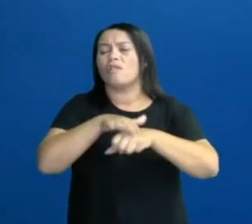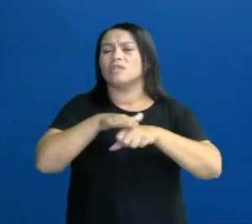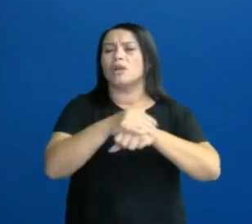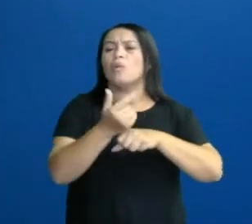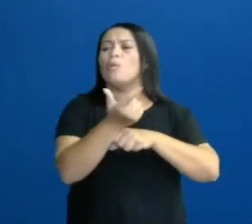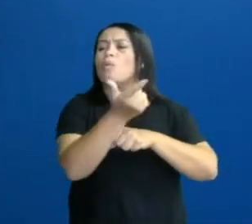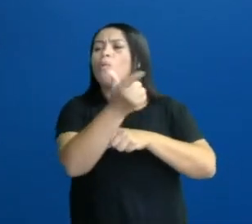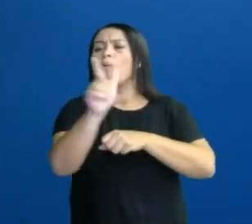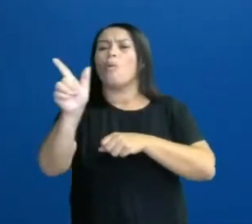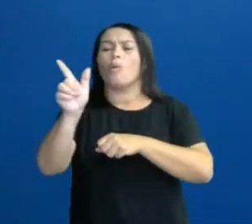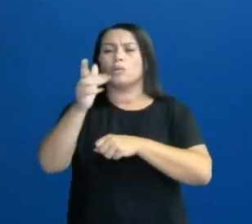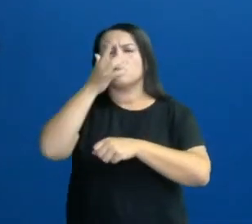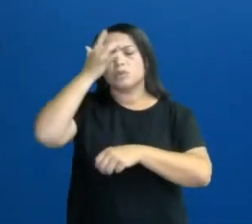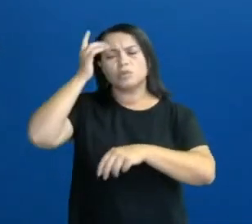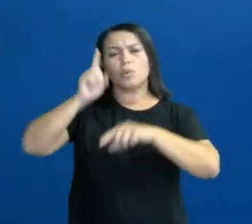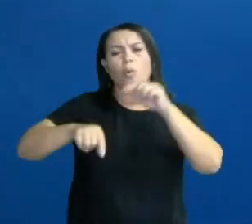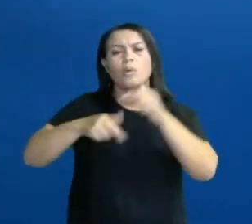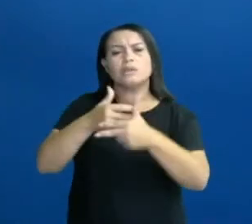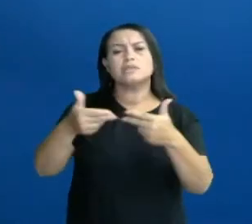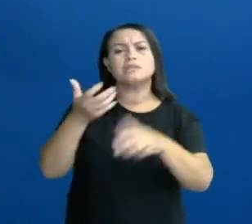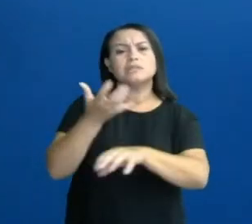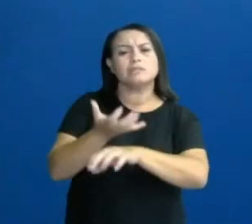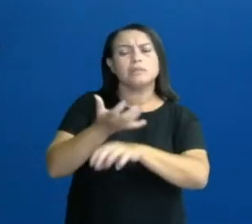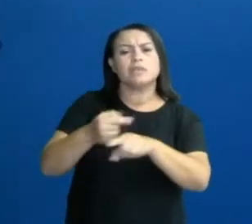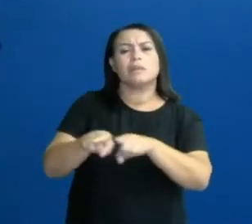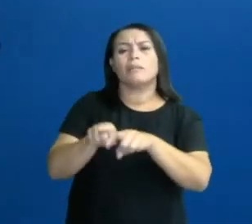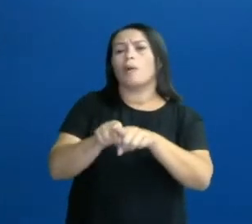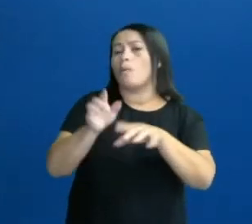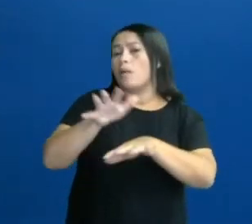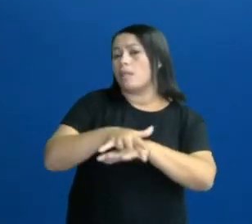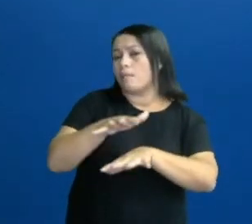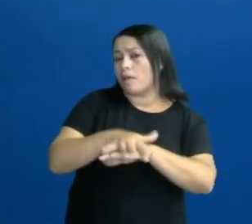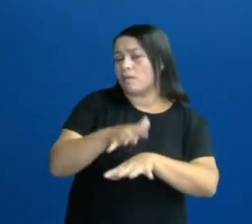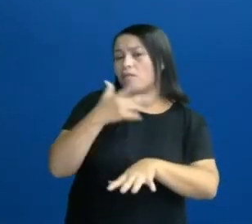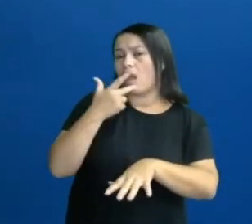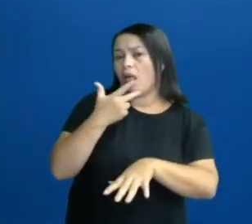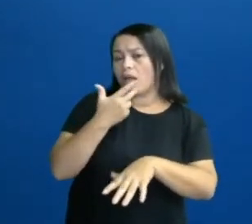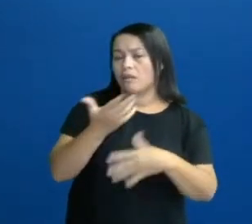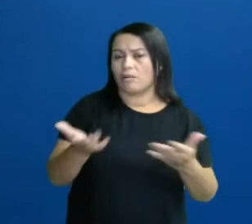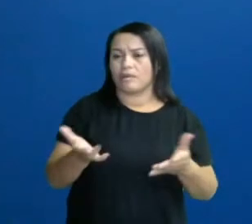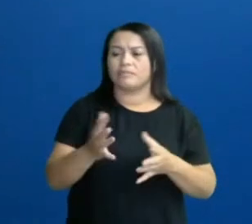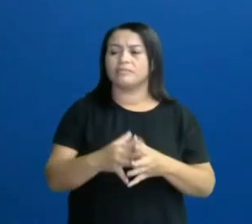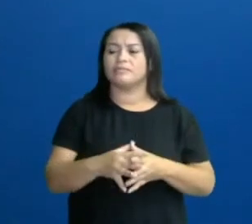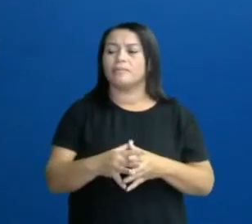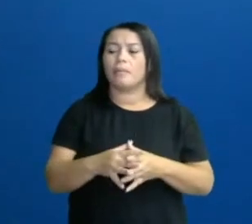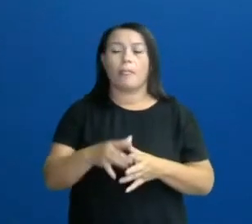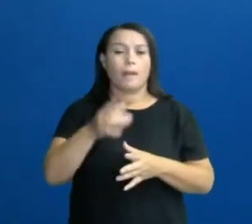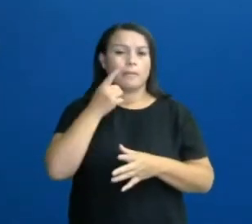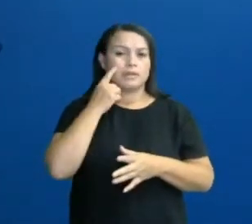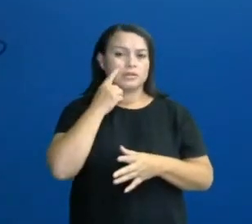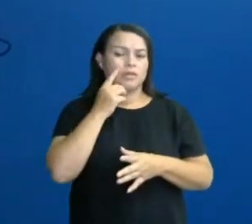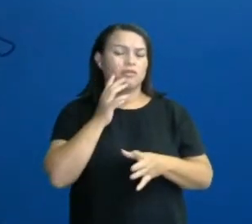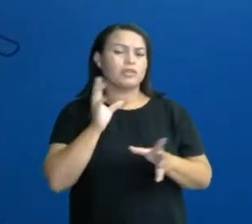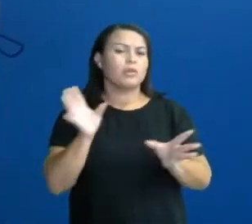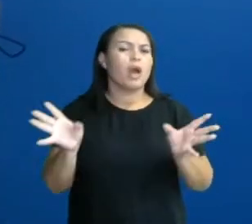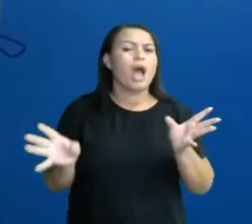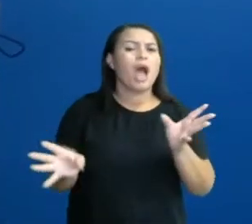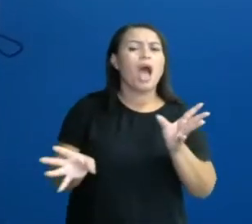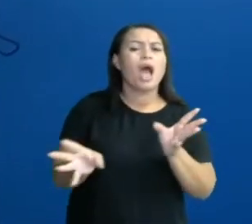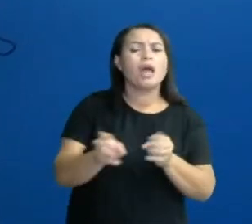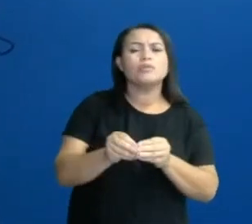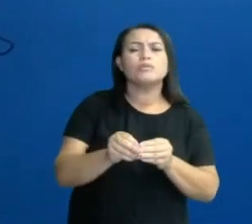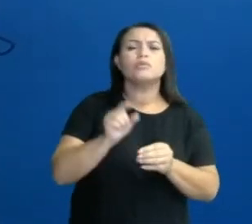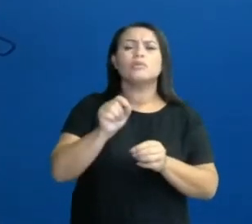outras matrizes curriculares, como matemática, que eu acabei de mencionar, tá bom? Então, assim, em suma, a produção